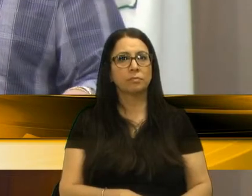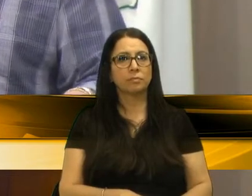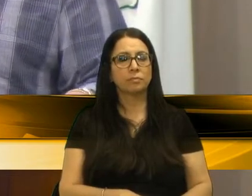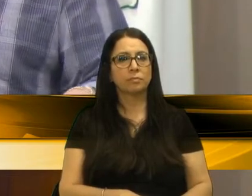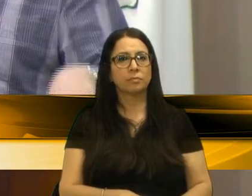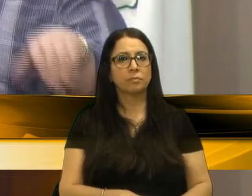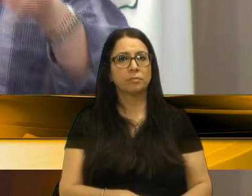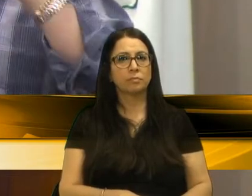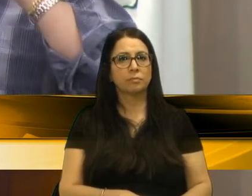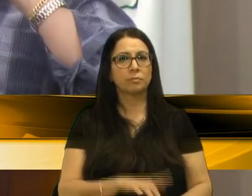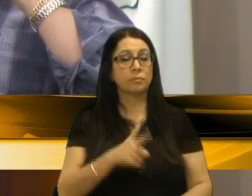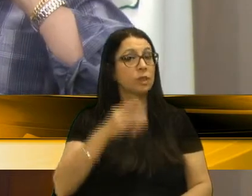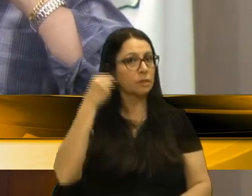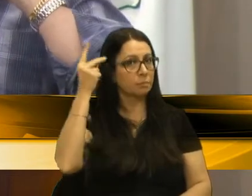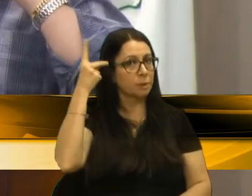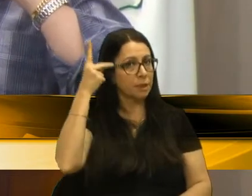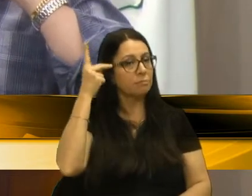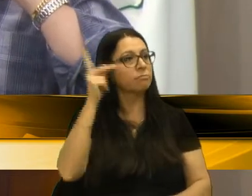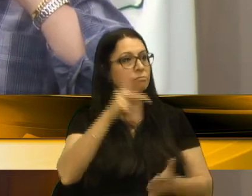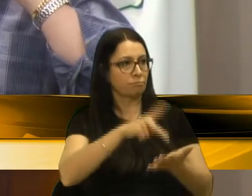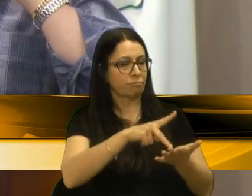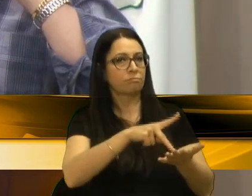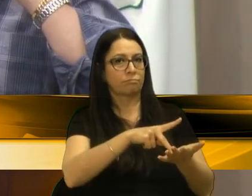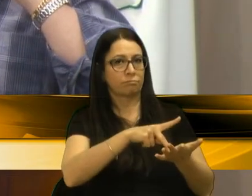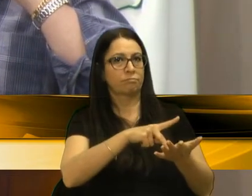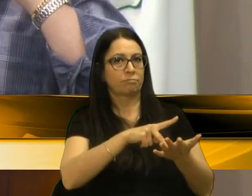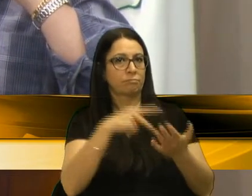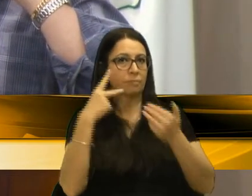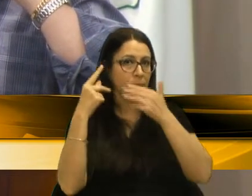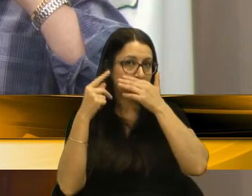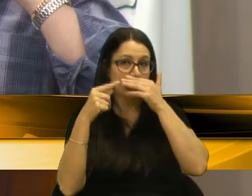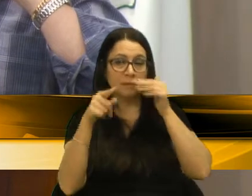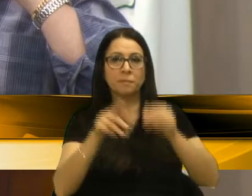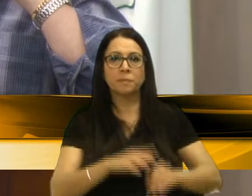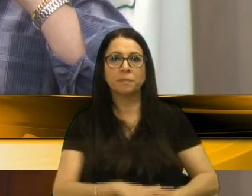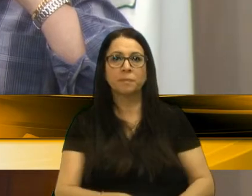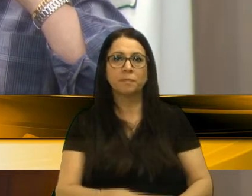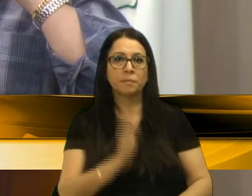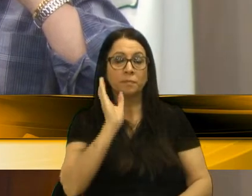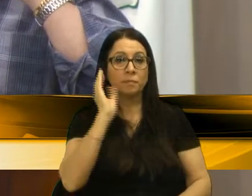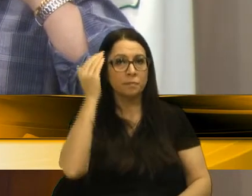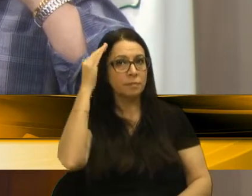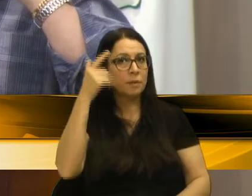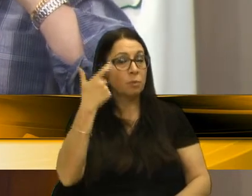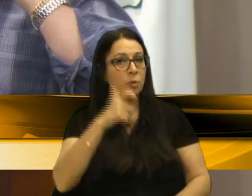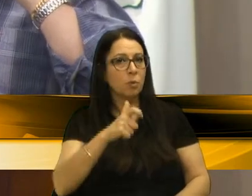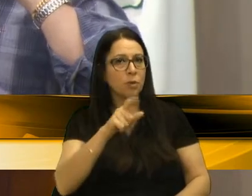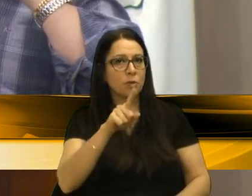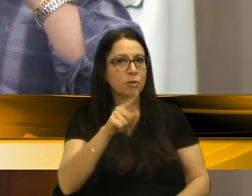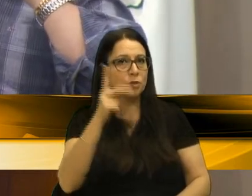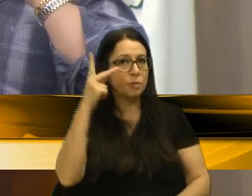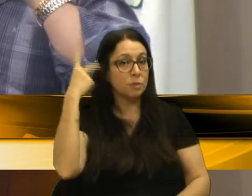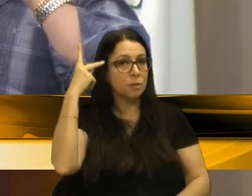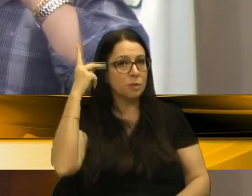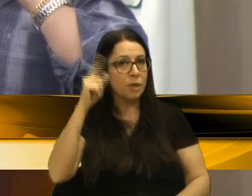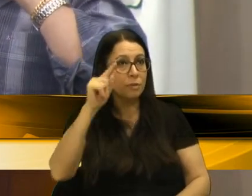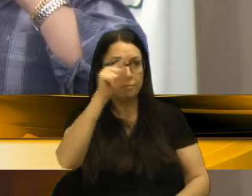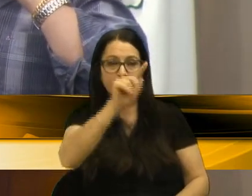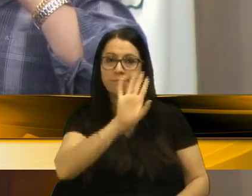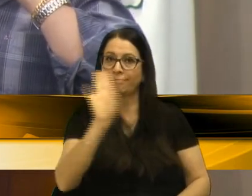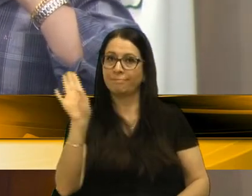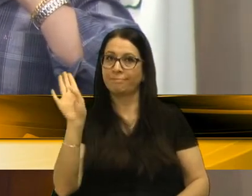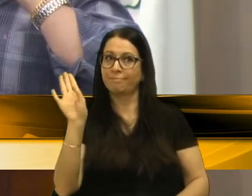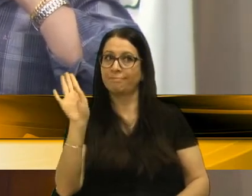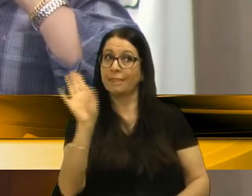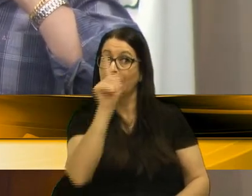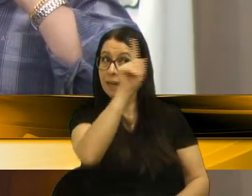Não tinha psiquiatra, é verdade, vereador Felipe. Não tínhamos psiquiatra, né? Porque eu acho que psiquiatra tem que ter do outro lado lá, né?